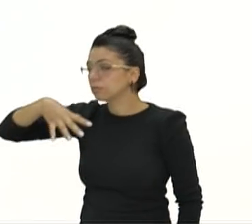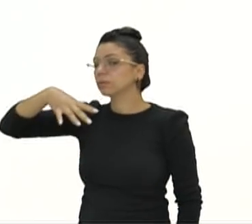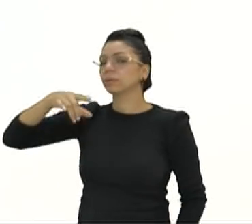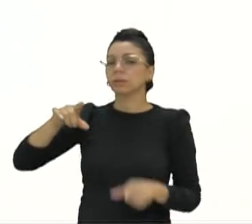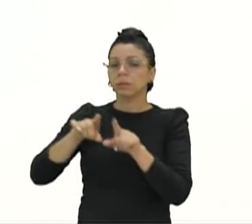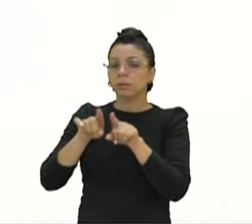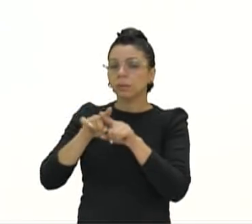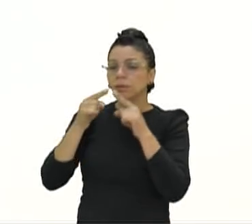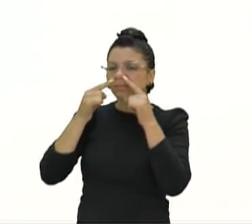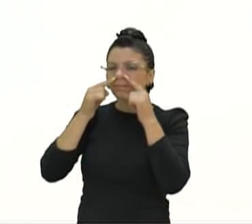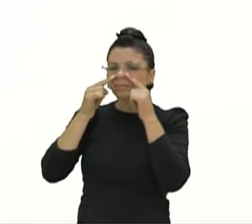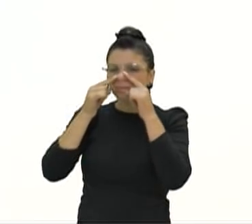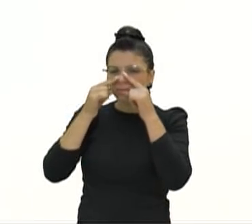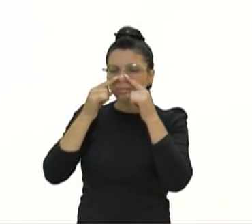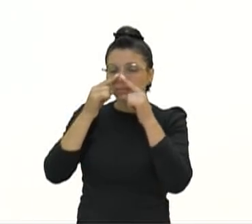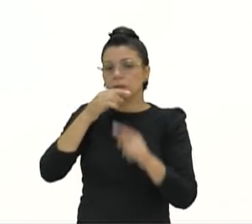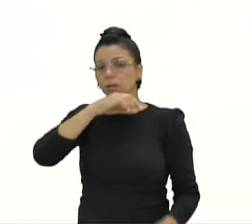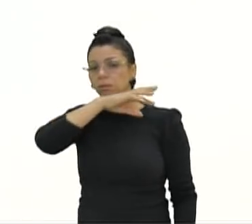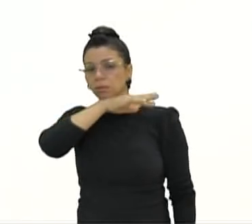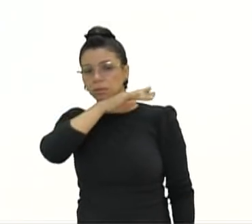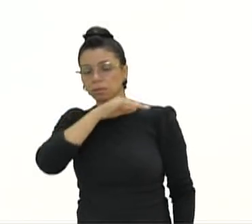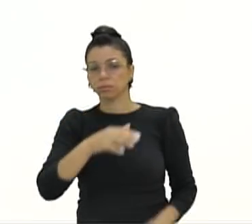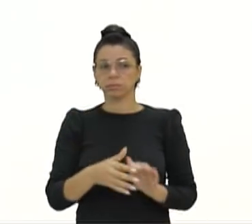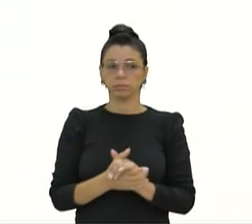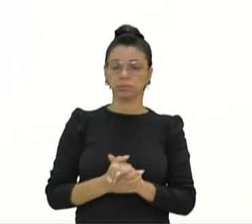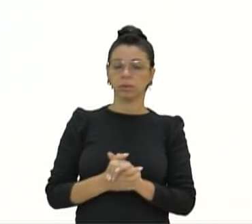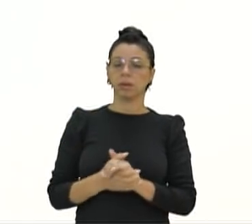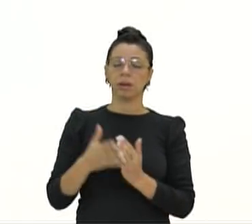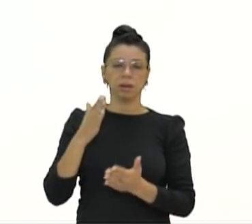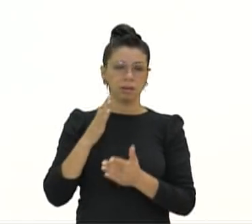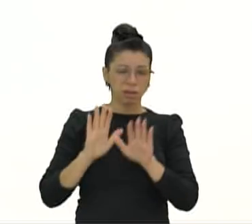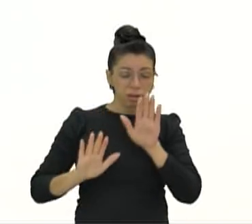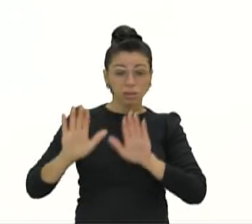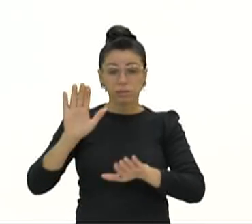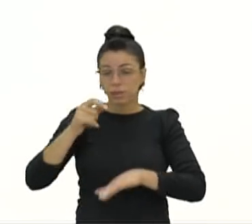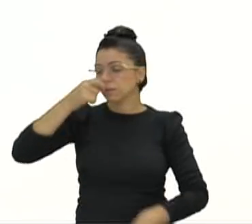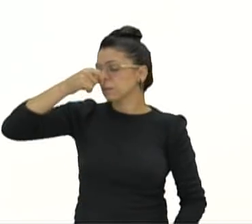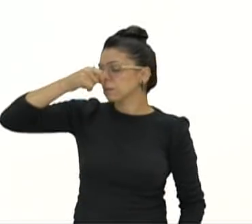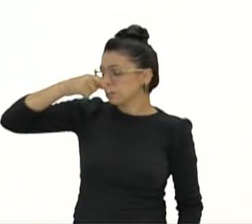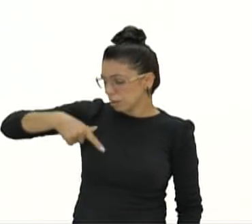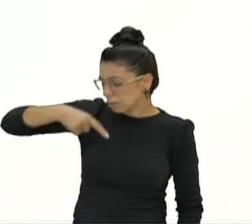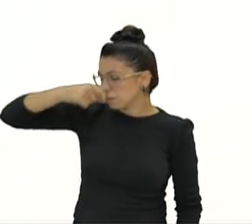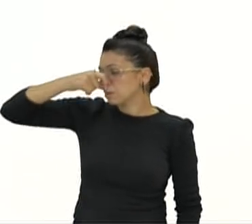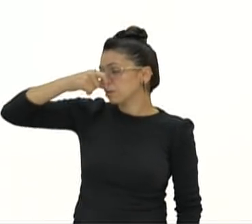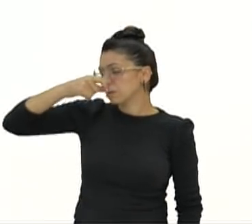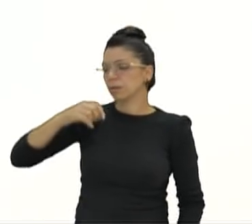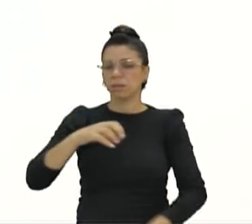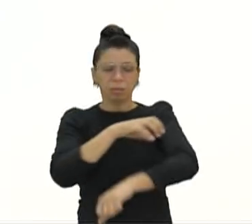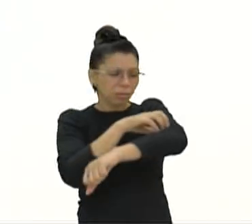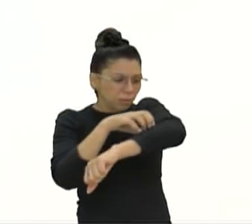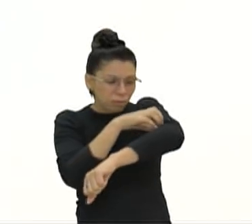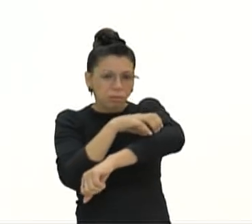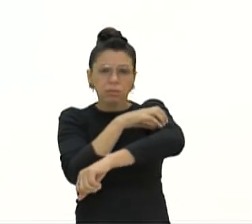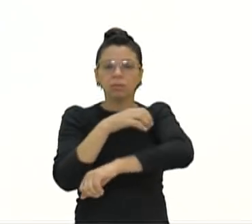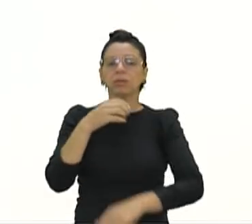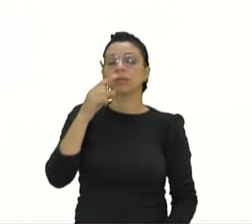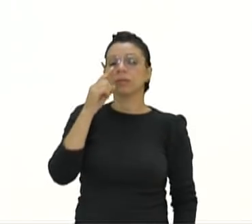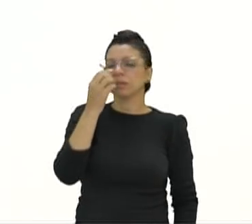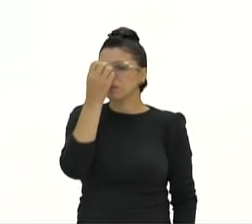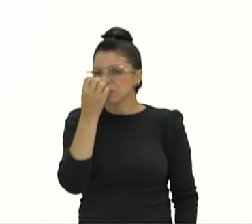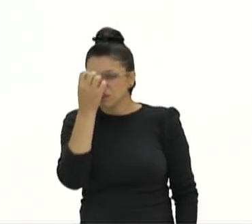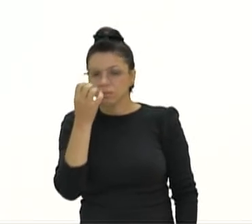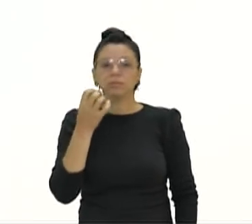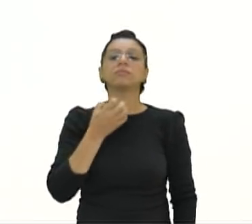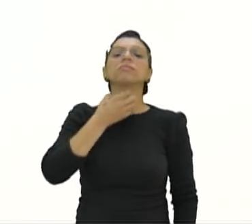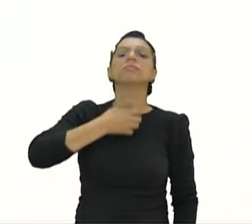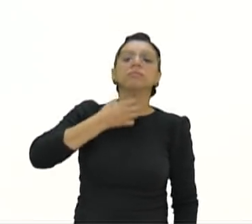meio trancado também, coriza, muitas vezes o nariz começa a pingar, né? Coceira, muita coceira no nariz, na garganta